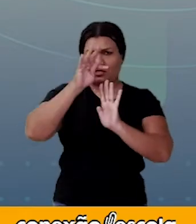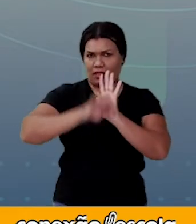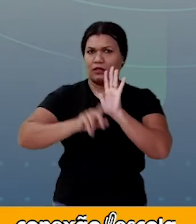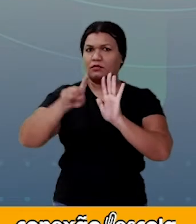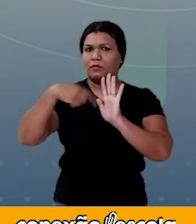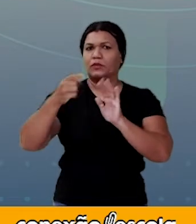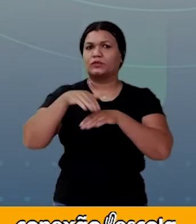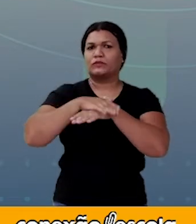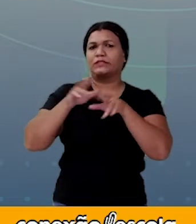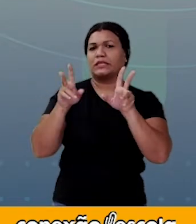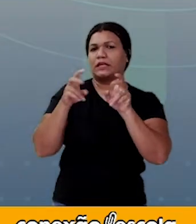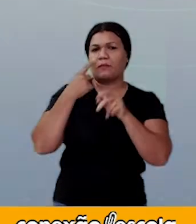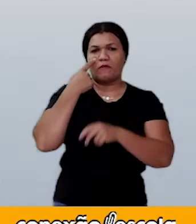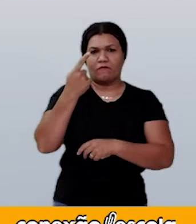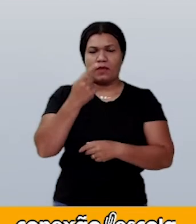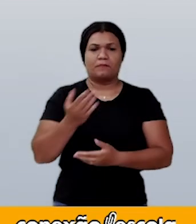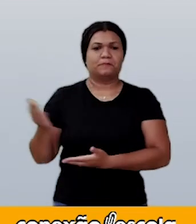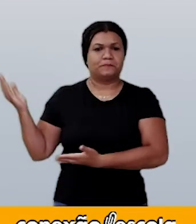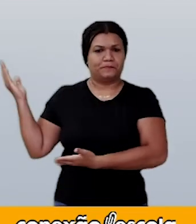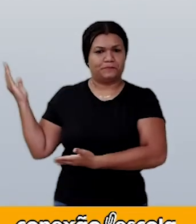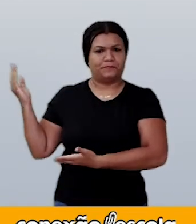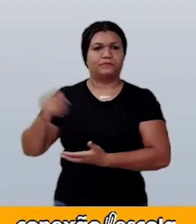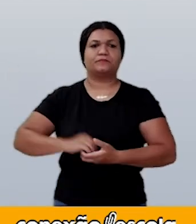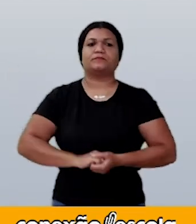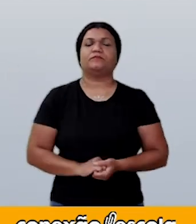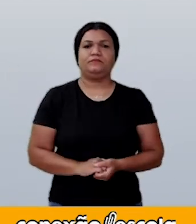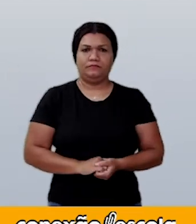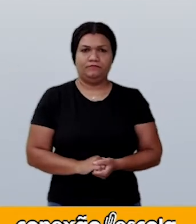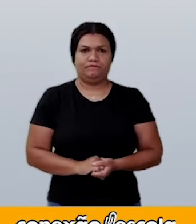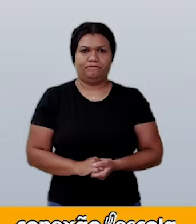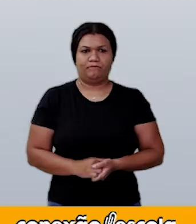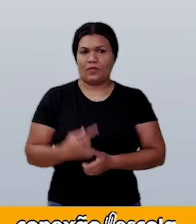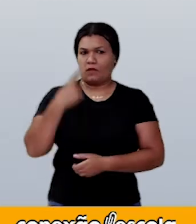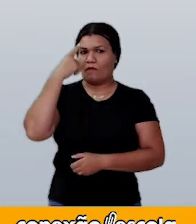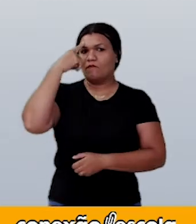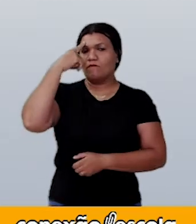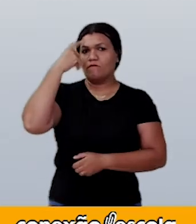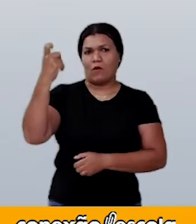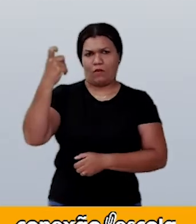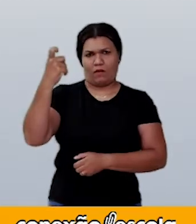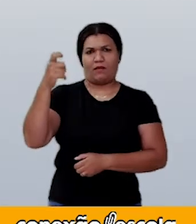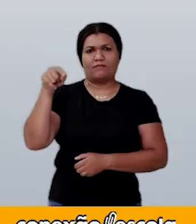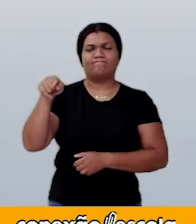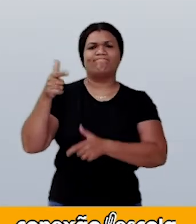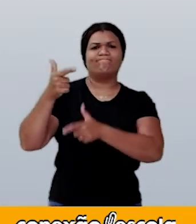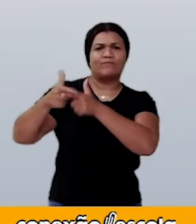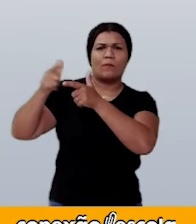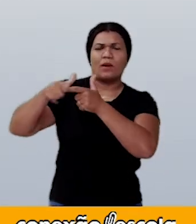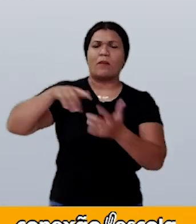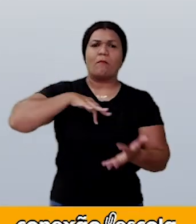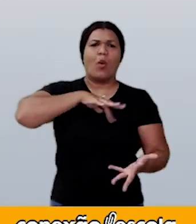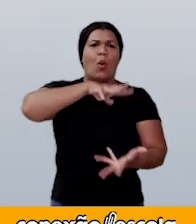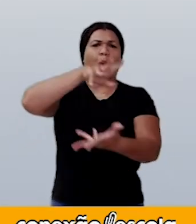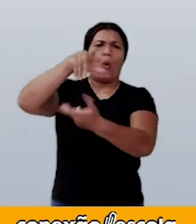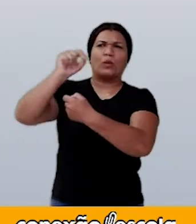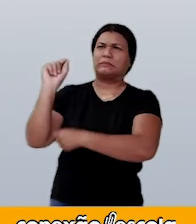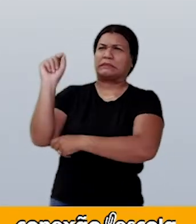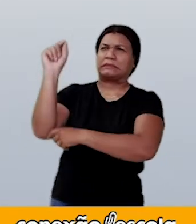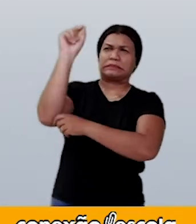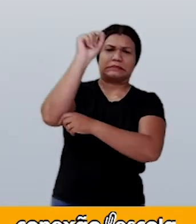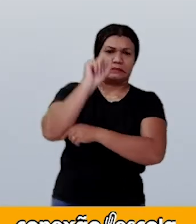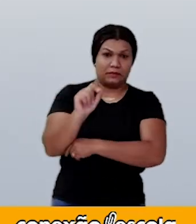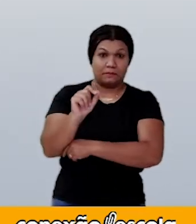um pouquinho sobre ele. Veja só na sua telinha. A violência é um problema mundial.